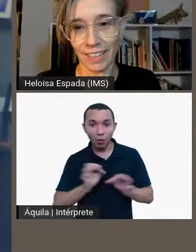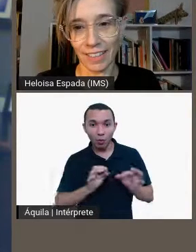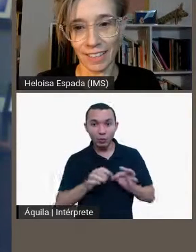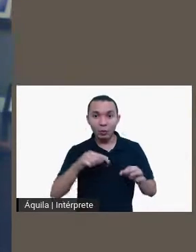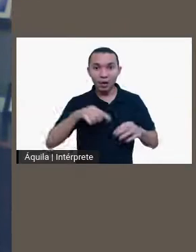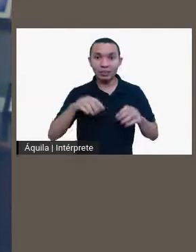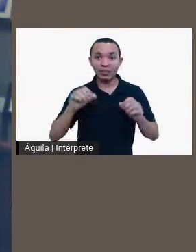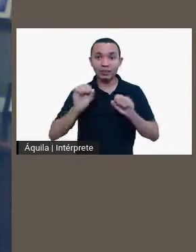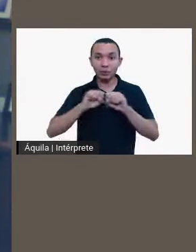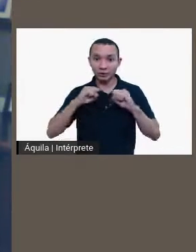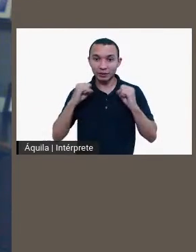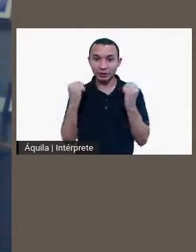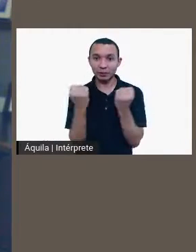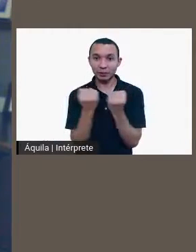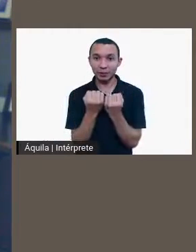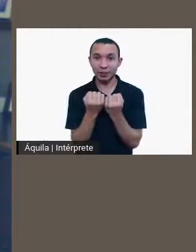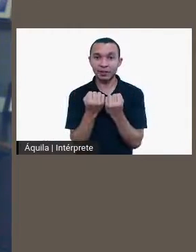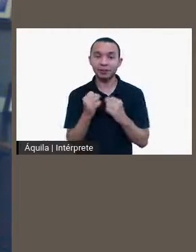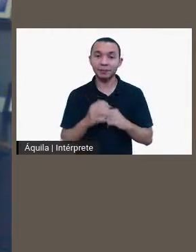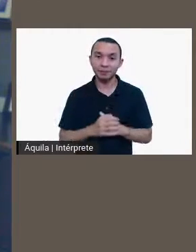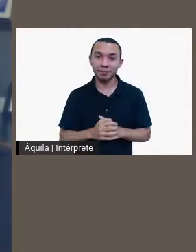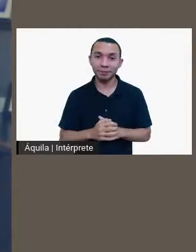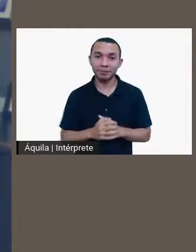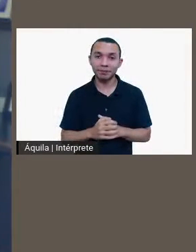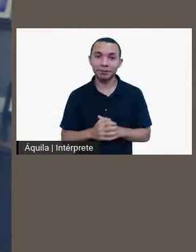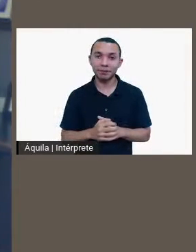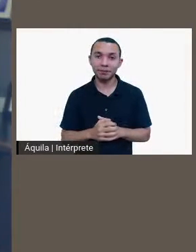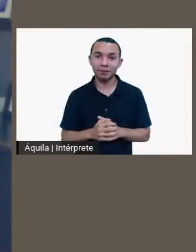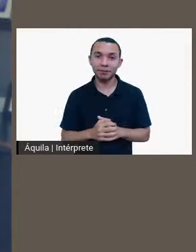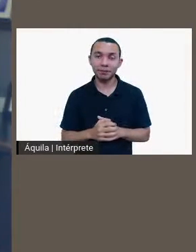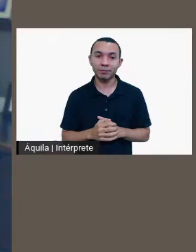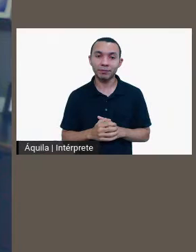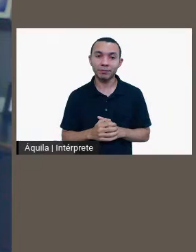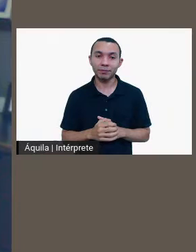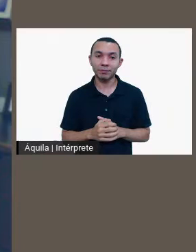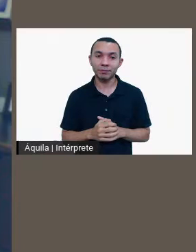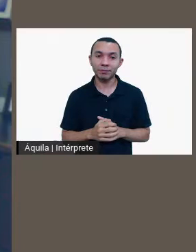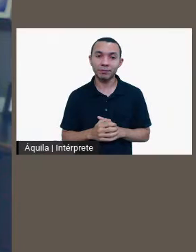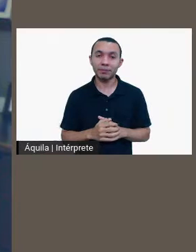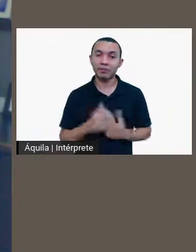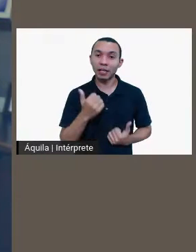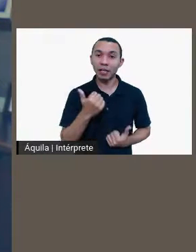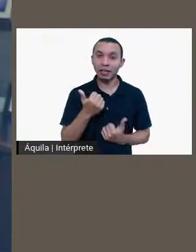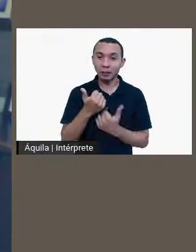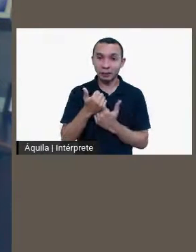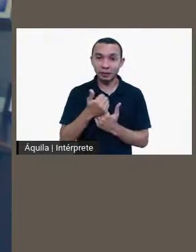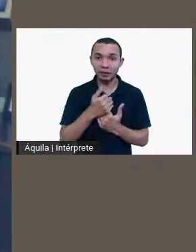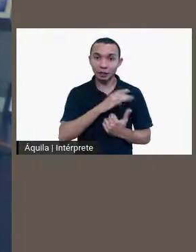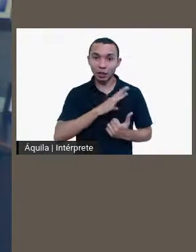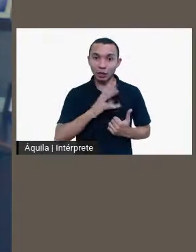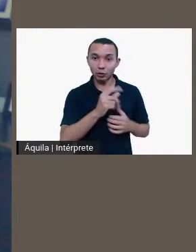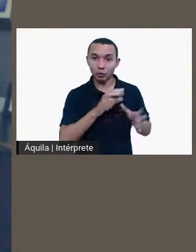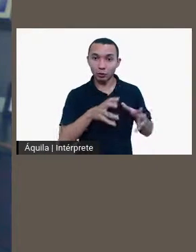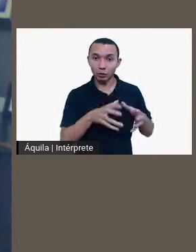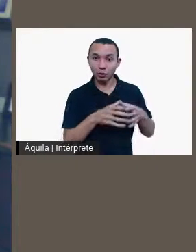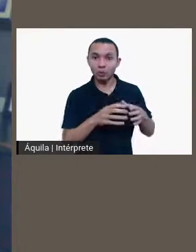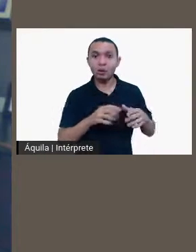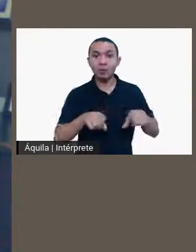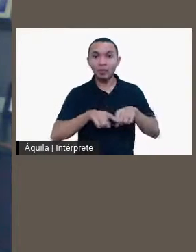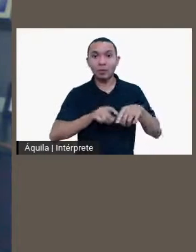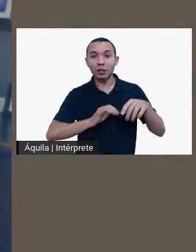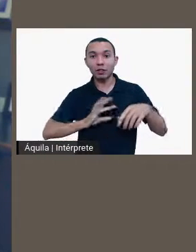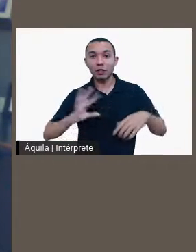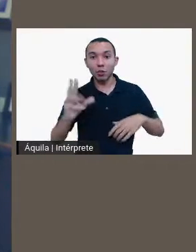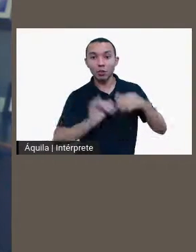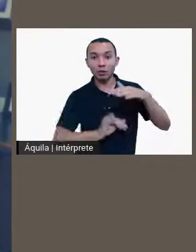seminários e, em nome de vocês, a todas as instituições que promovem esse